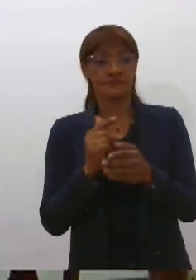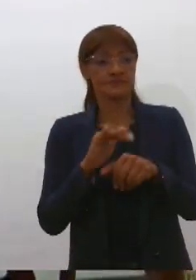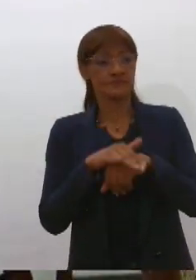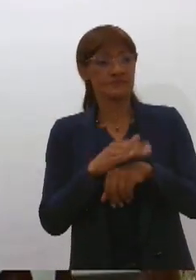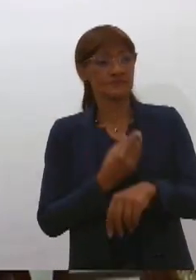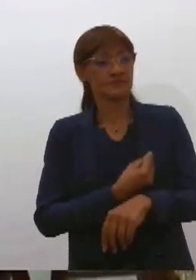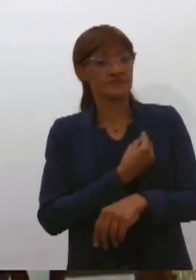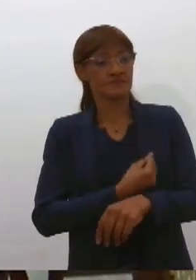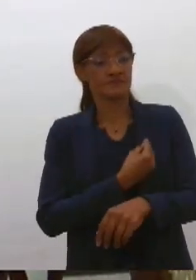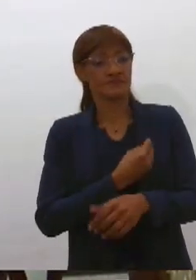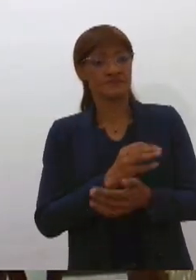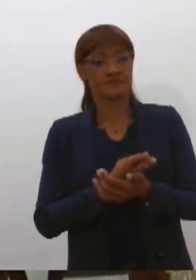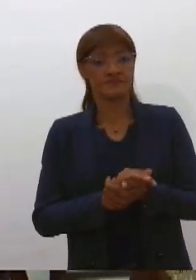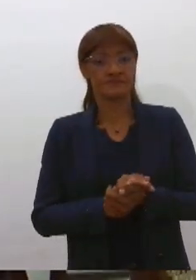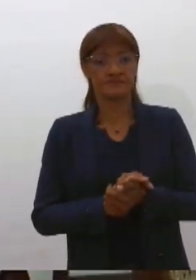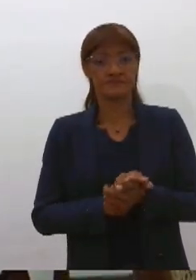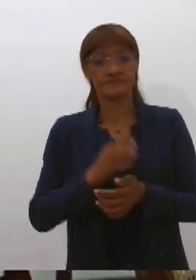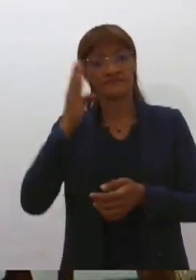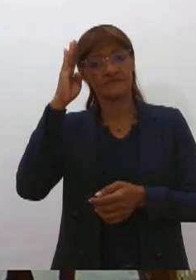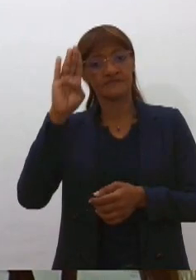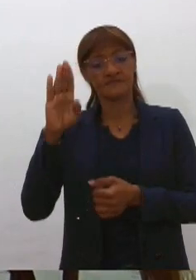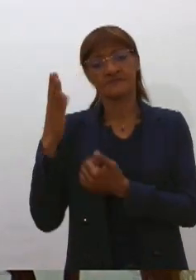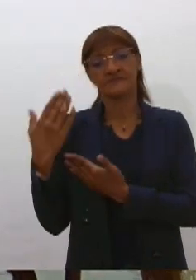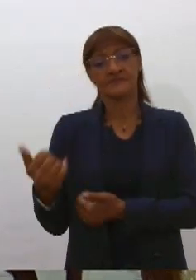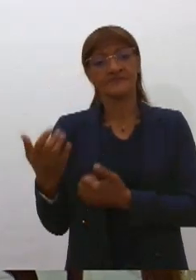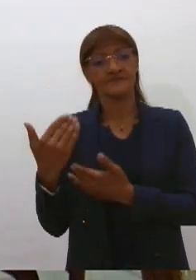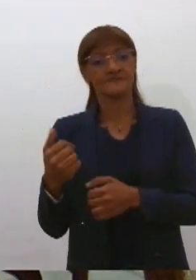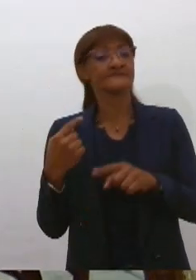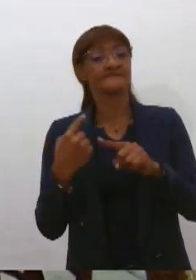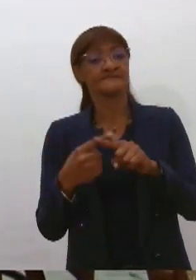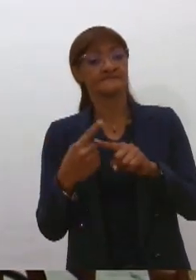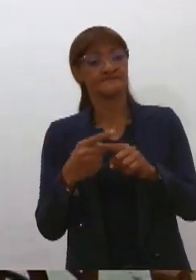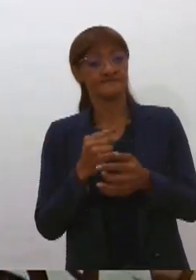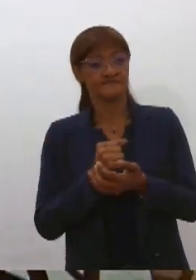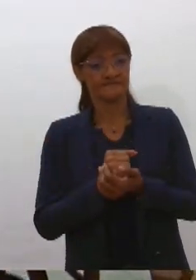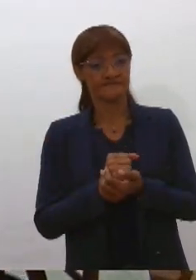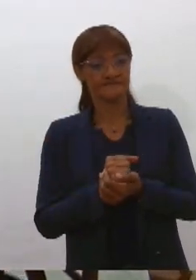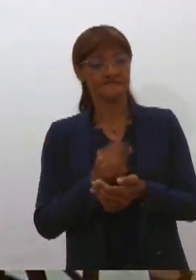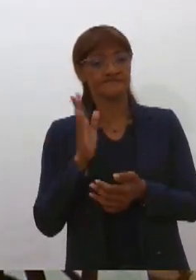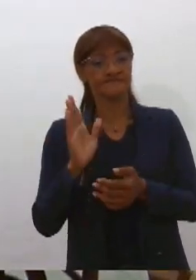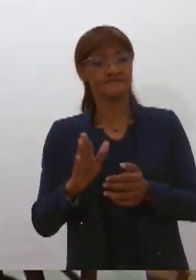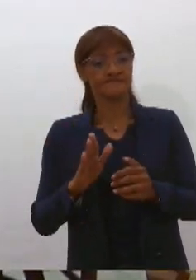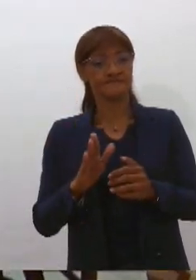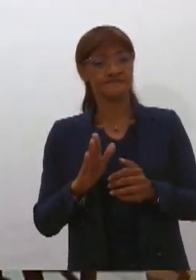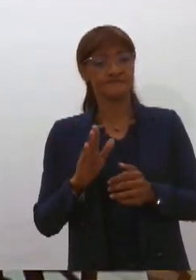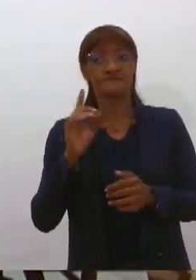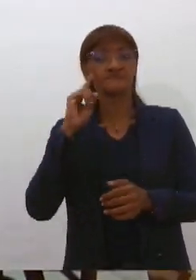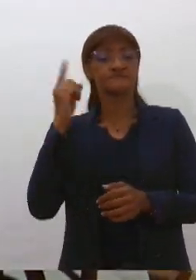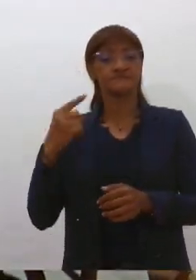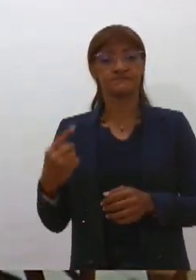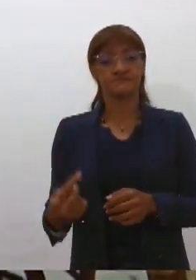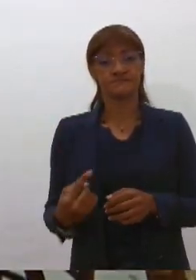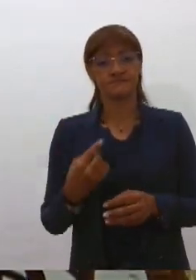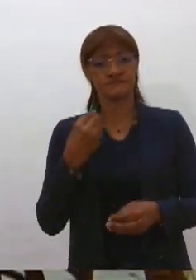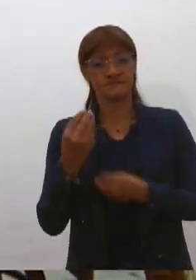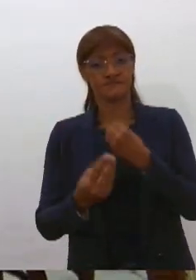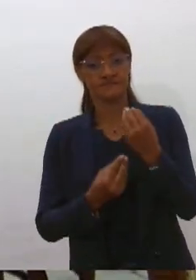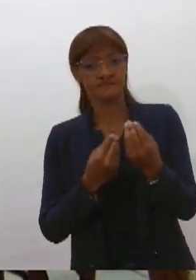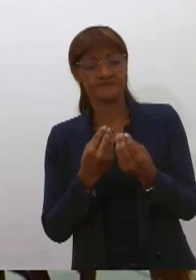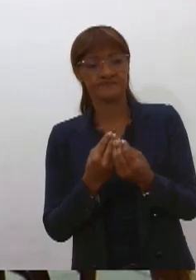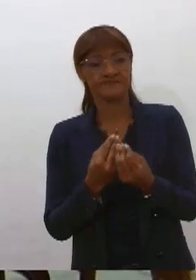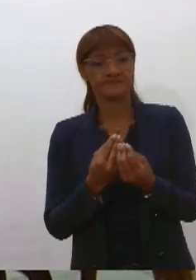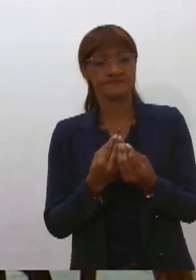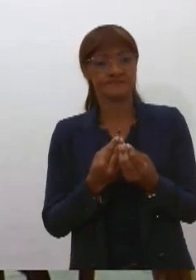né? Principalmente para os jovens, porque tem uma caminhada na advocacia, aí galga o espaço no Tribunal